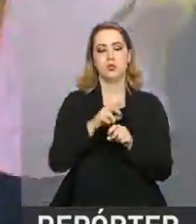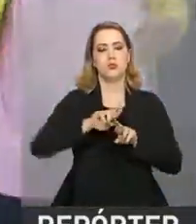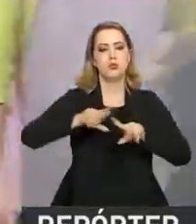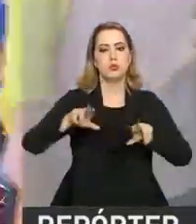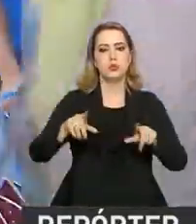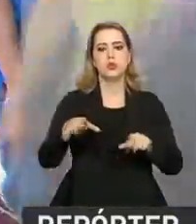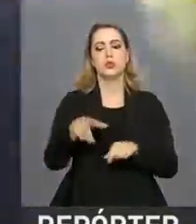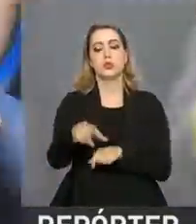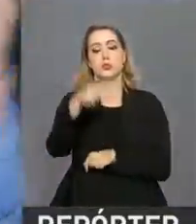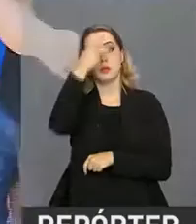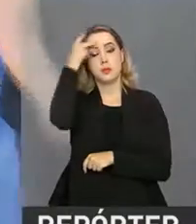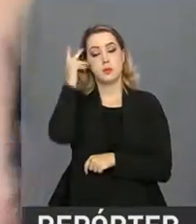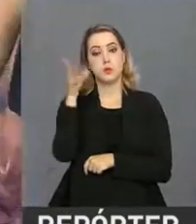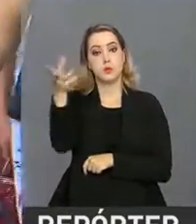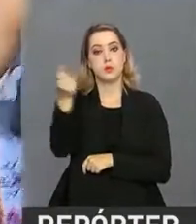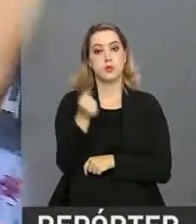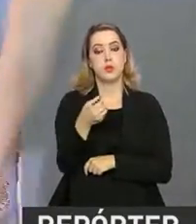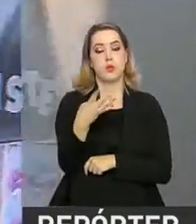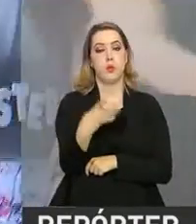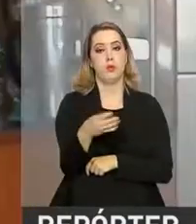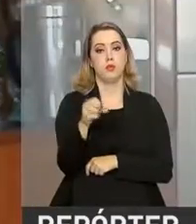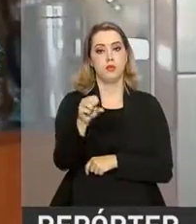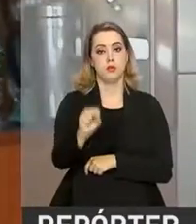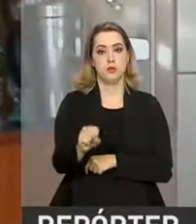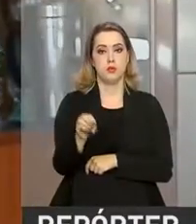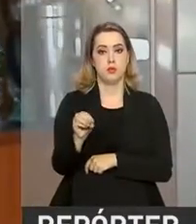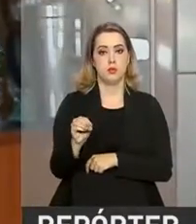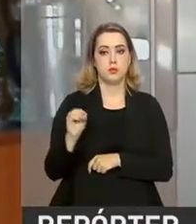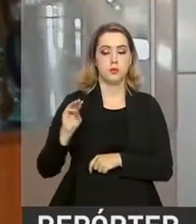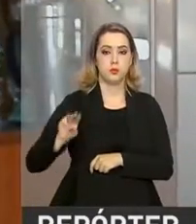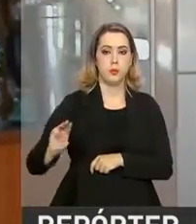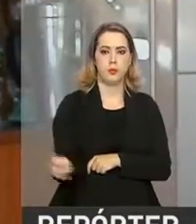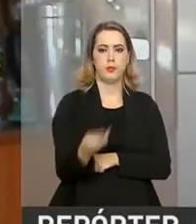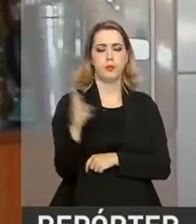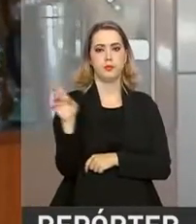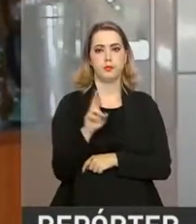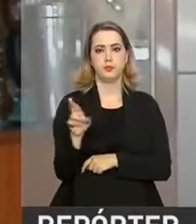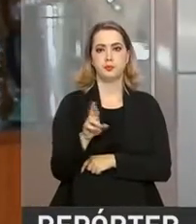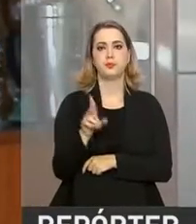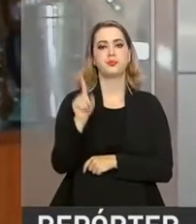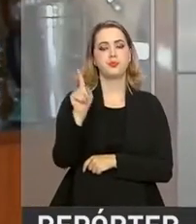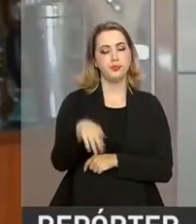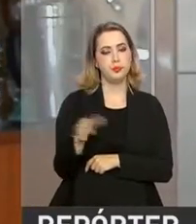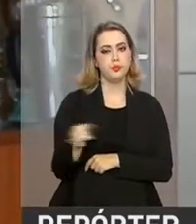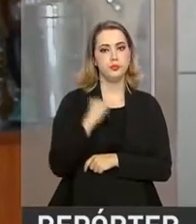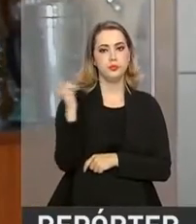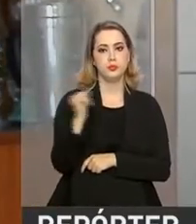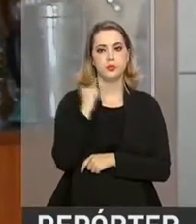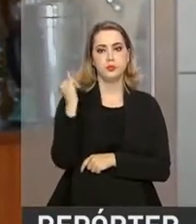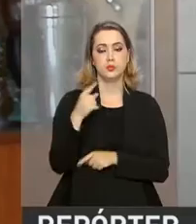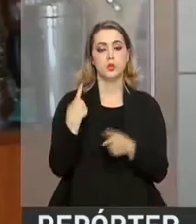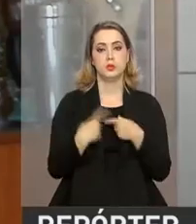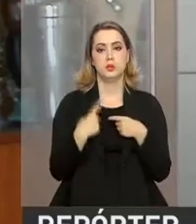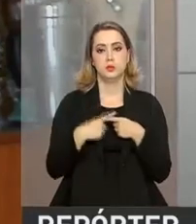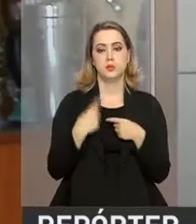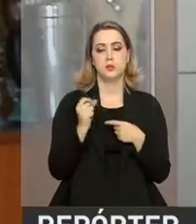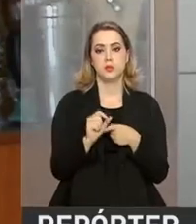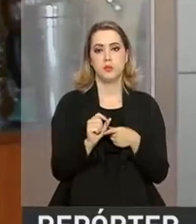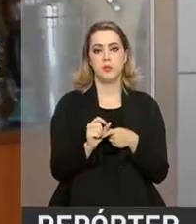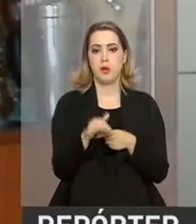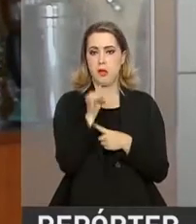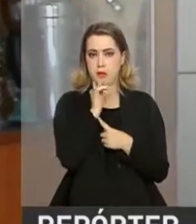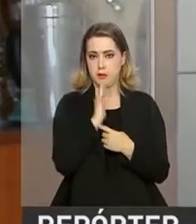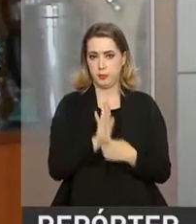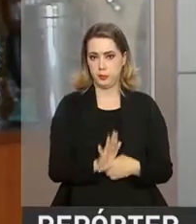cerca de 480 milhões de reais é importantíssimo e se esse auxílio é importantíssimo porque por exemplo